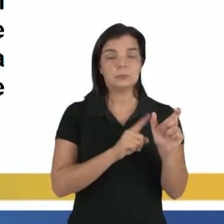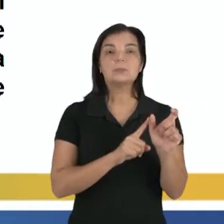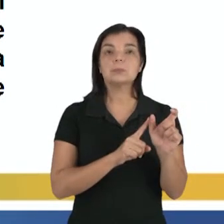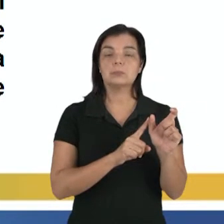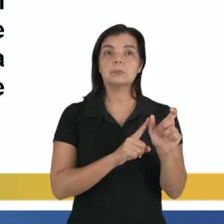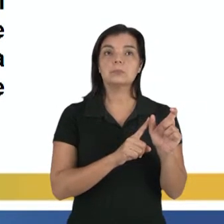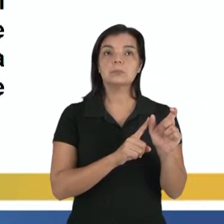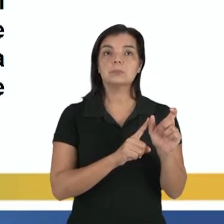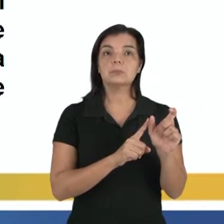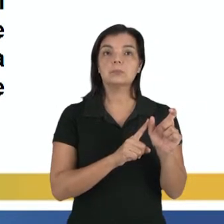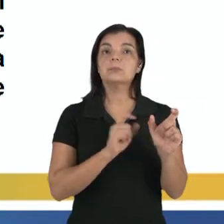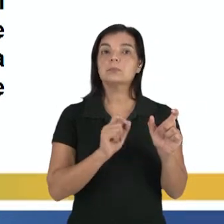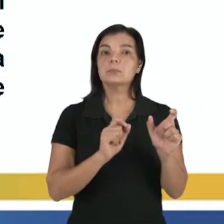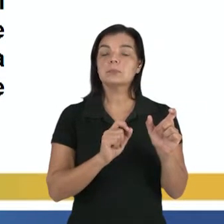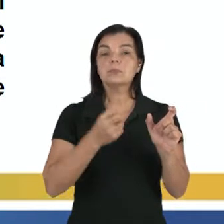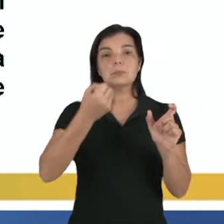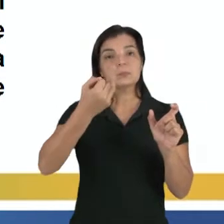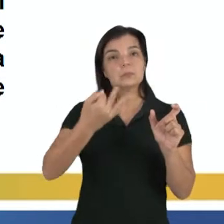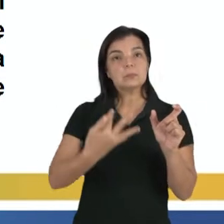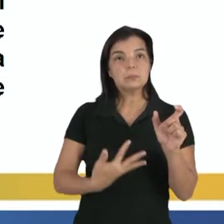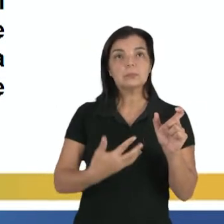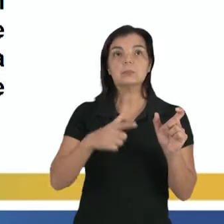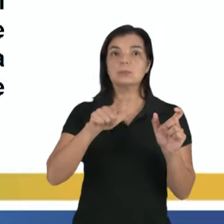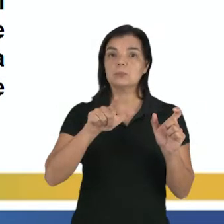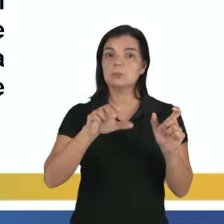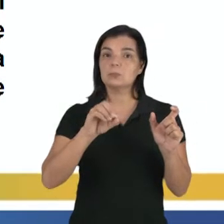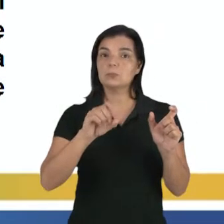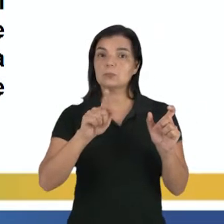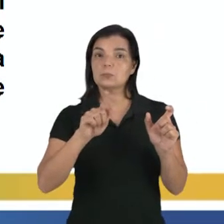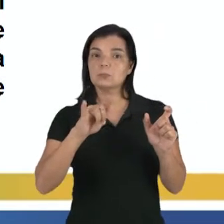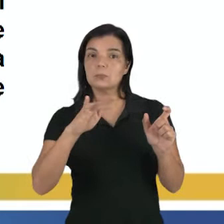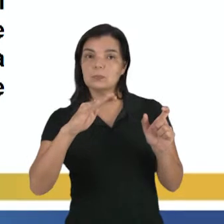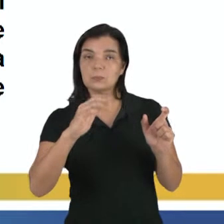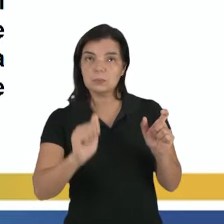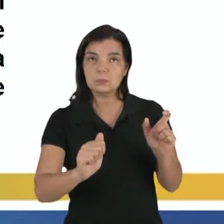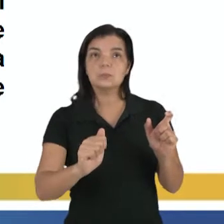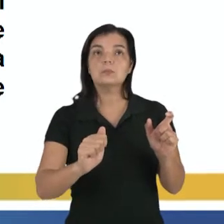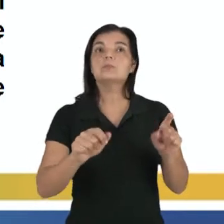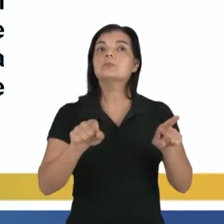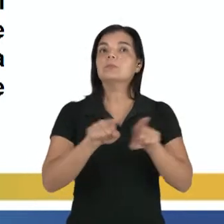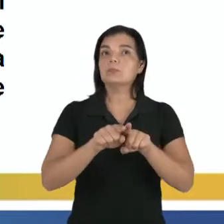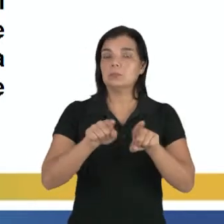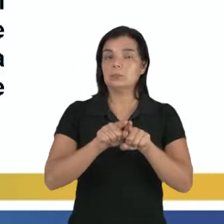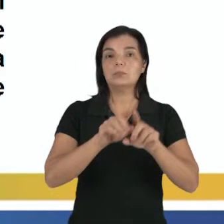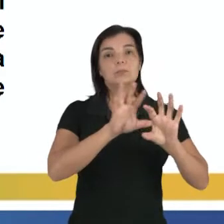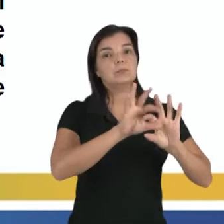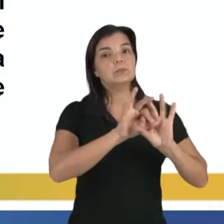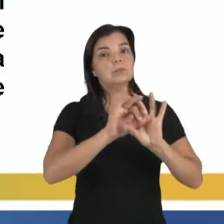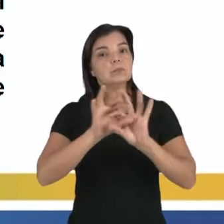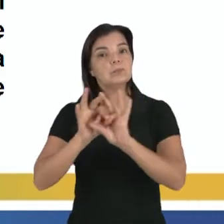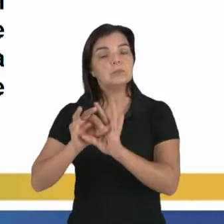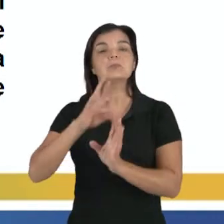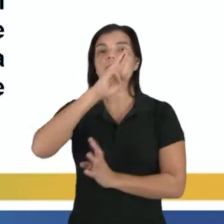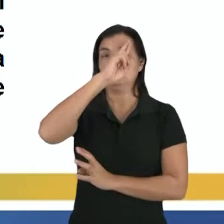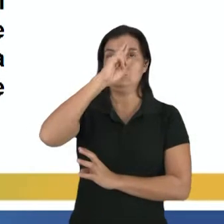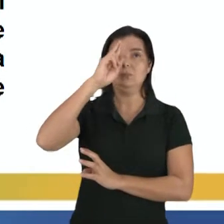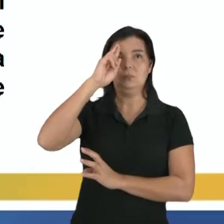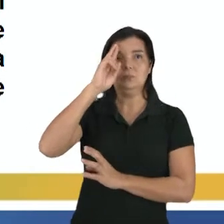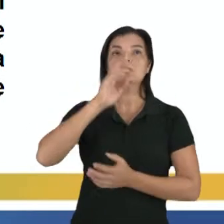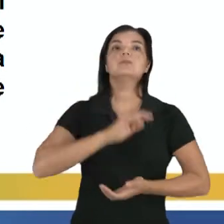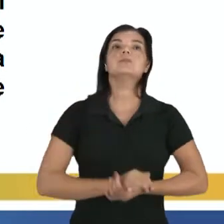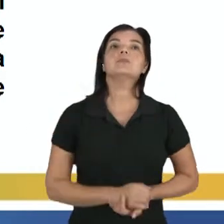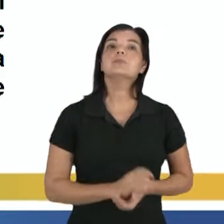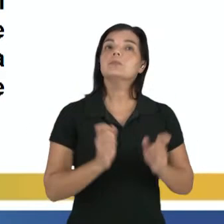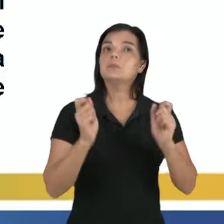Então, a lógica, o seu conceito, E também o seu contexto histórico. Então, a